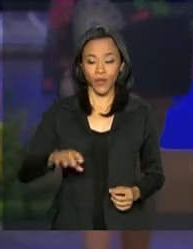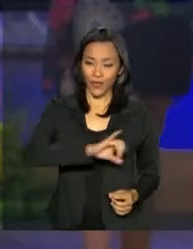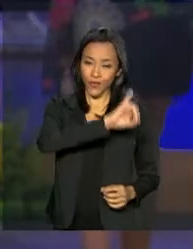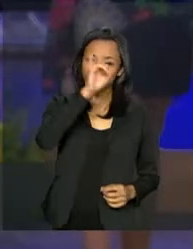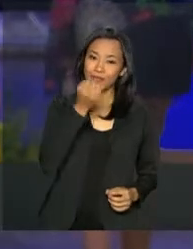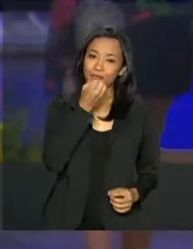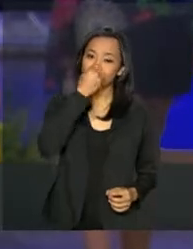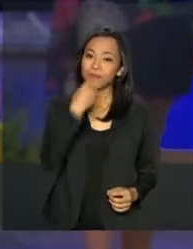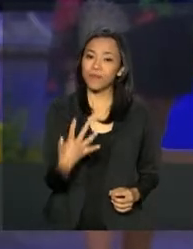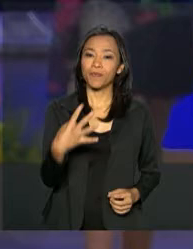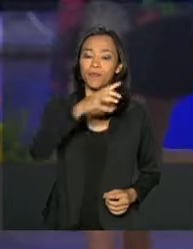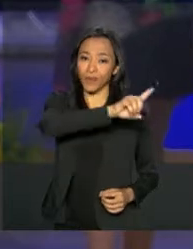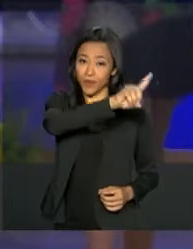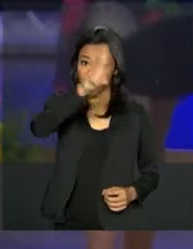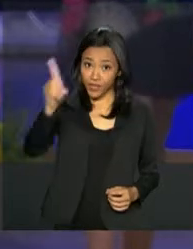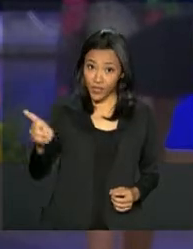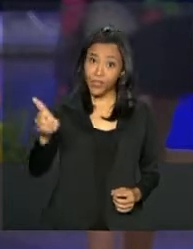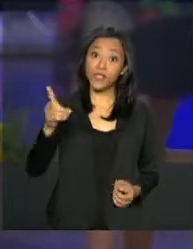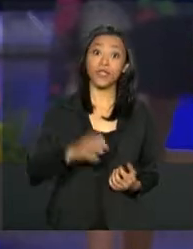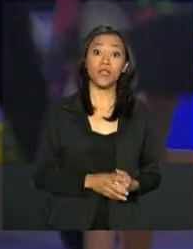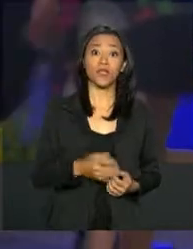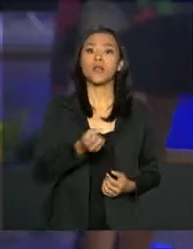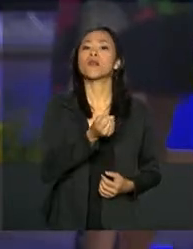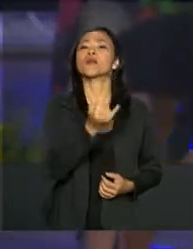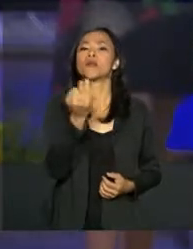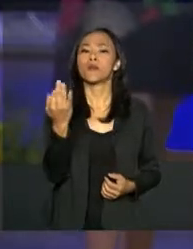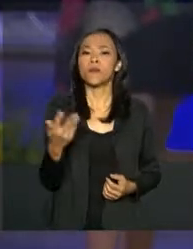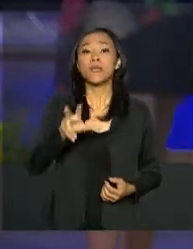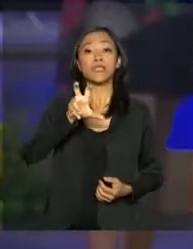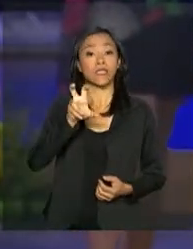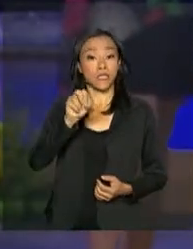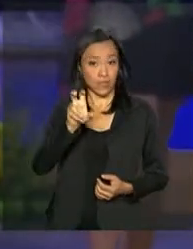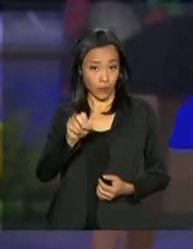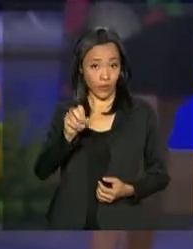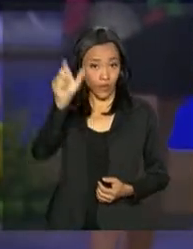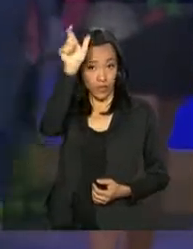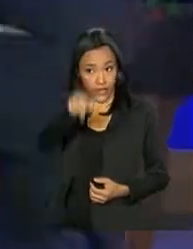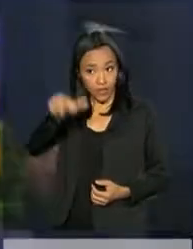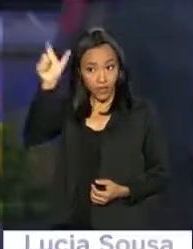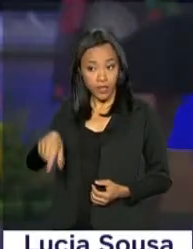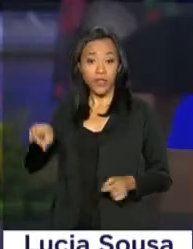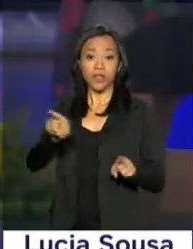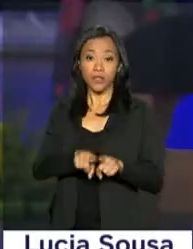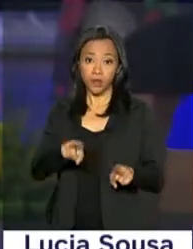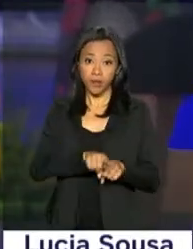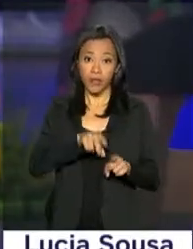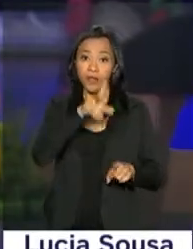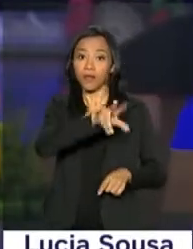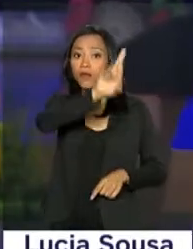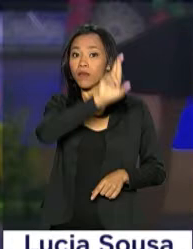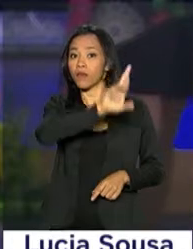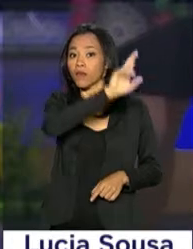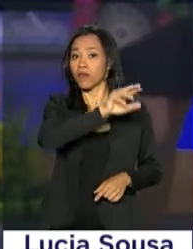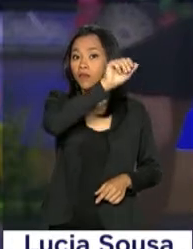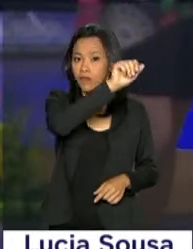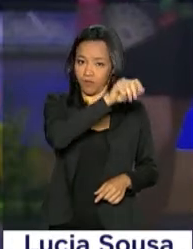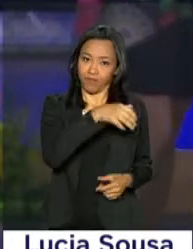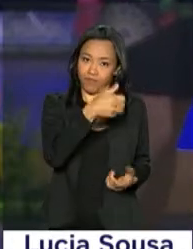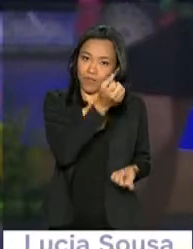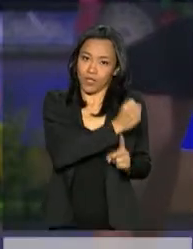Olá, bom dia. Cerca de 50 personalidades e entidades sociais vão receber daqui a pouco aqui em Brasília o Prêmio Direitos